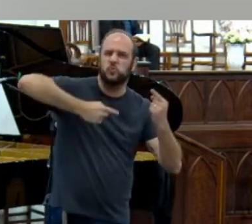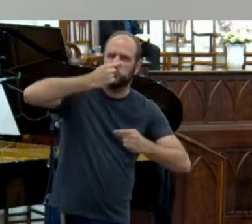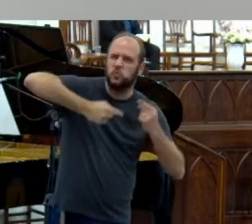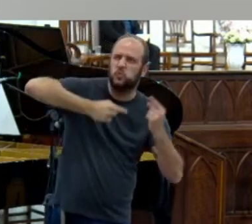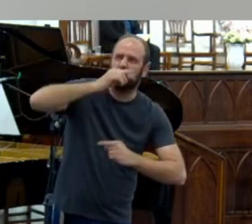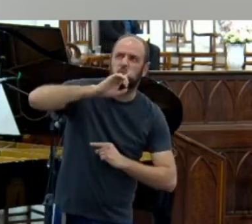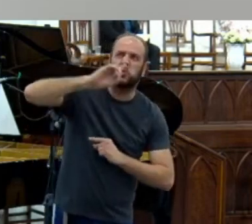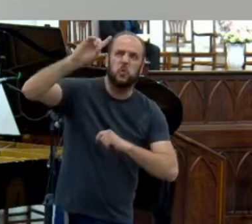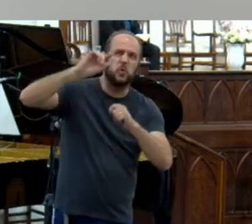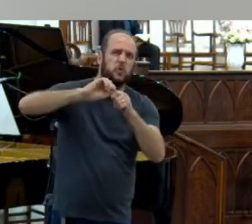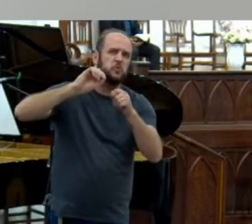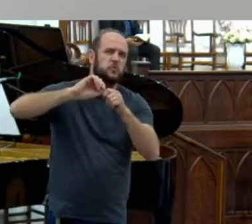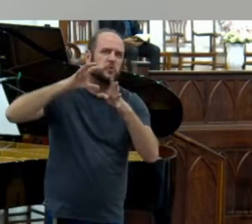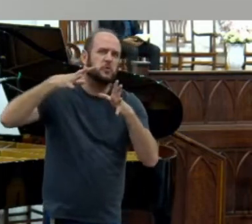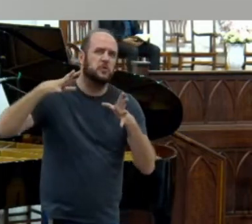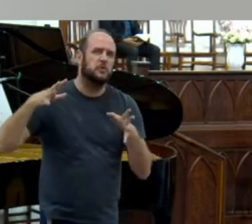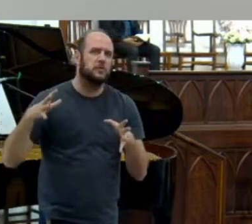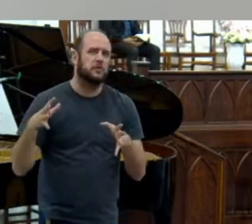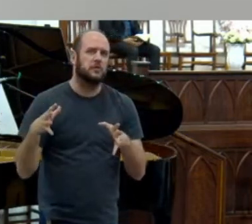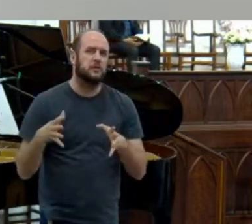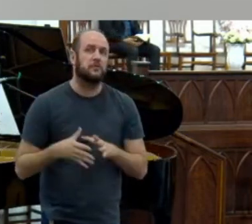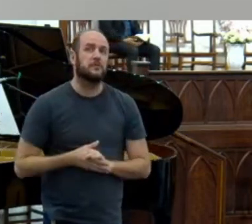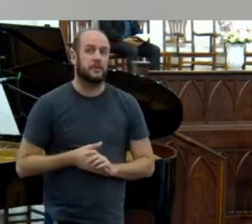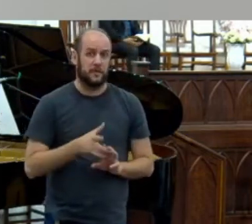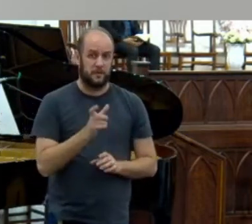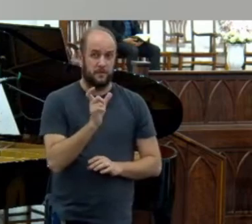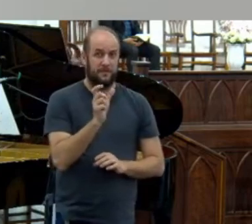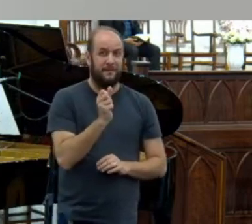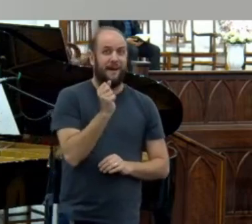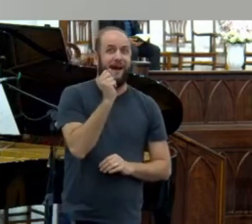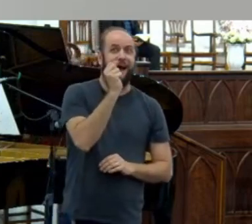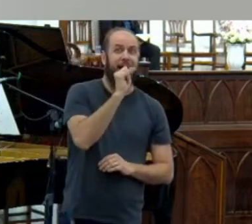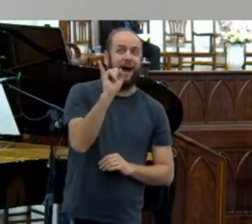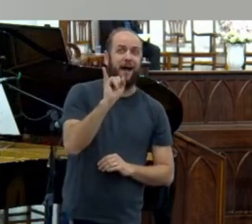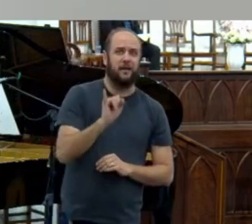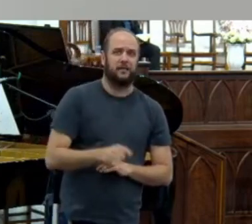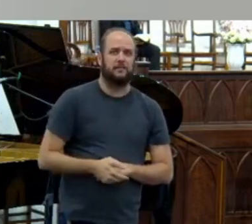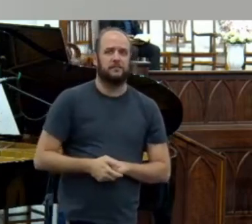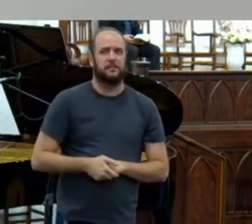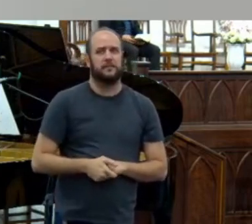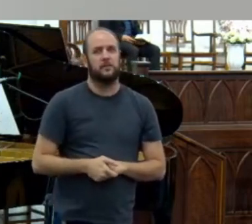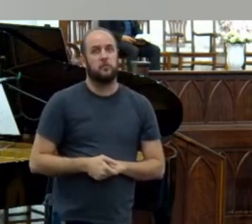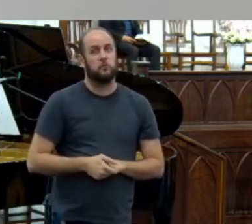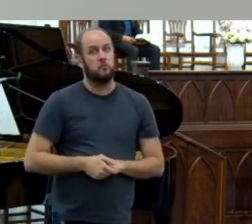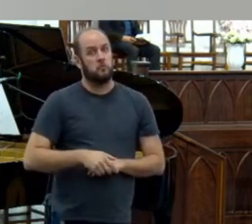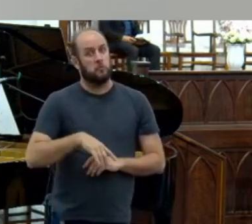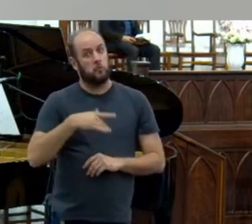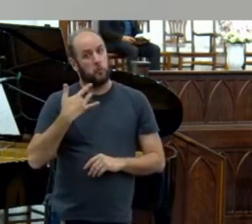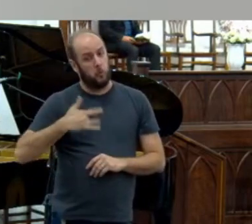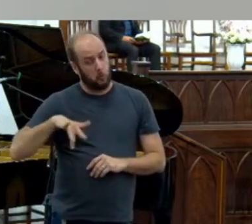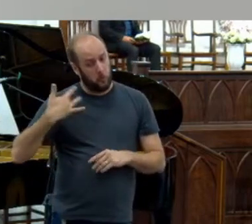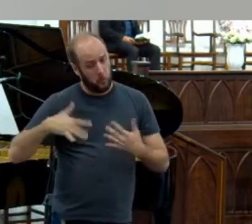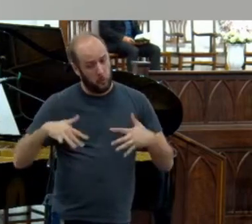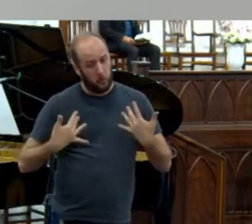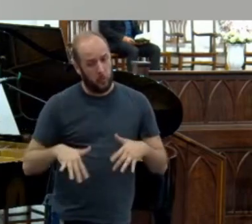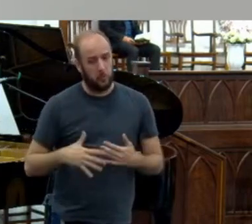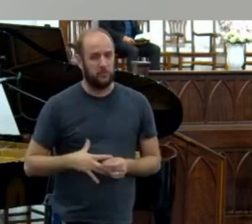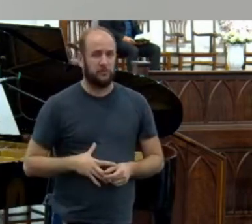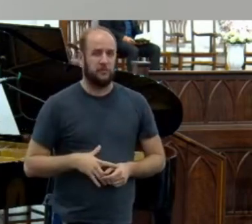Criador. A expressão ai é muito severa. Tomara sobre nós não haja nenhum